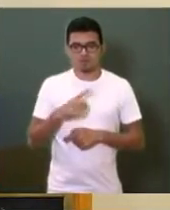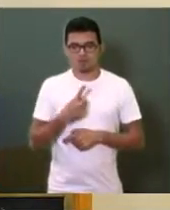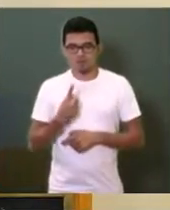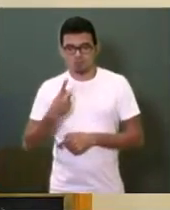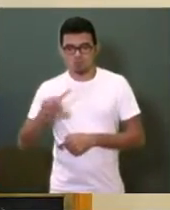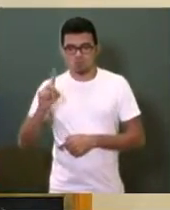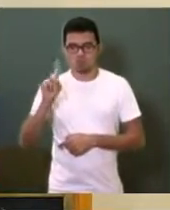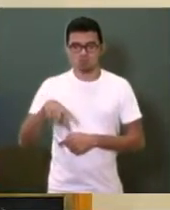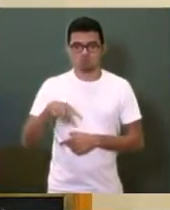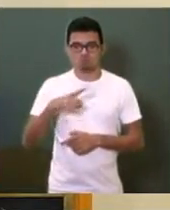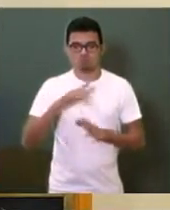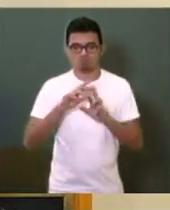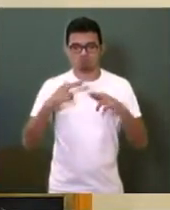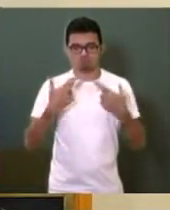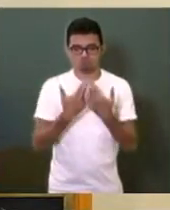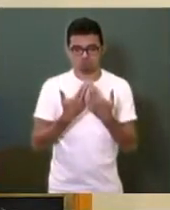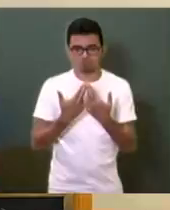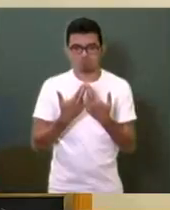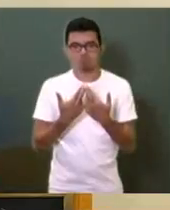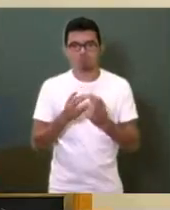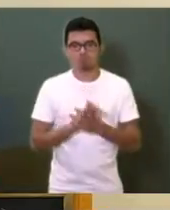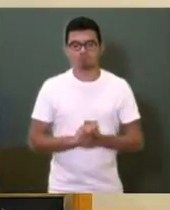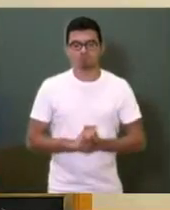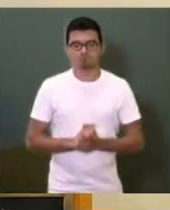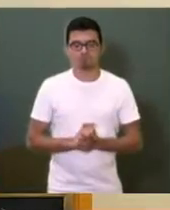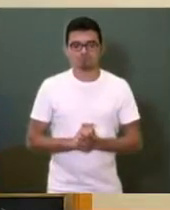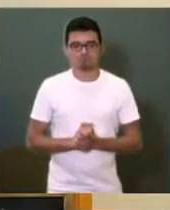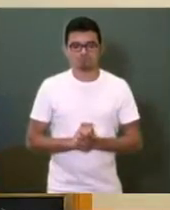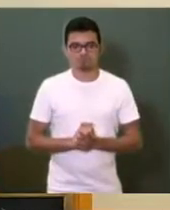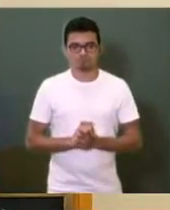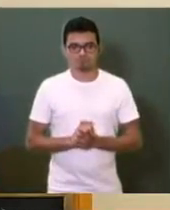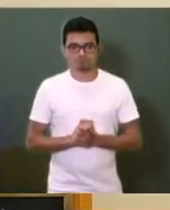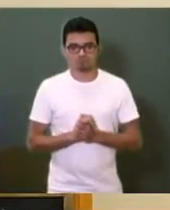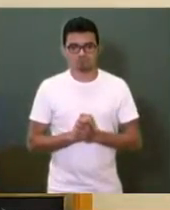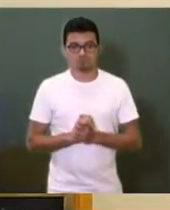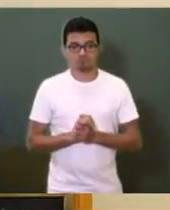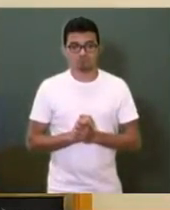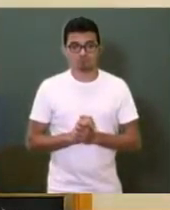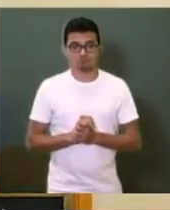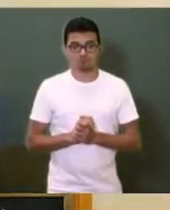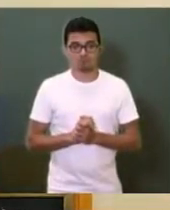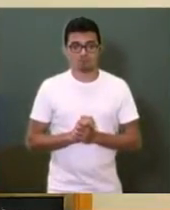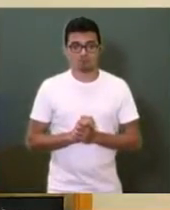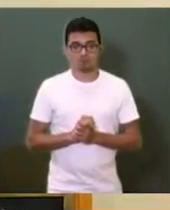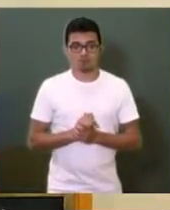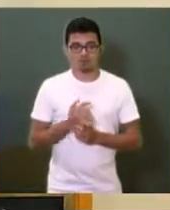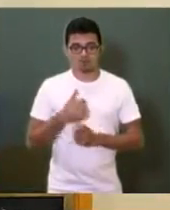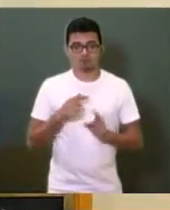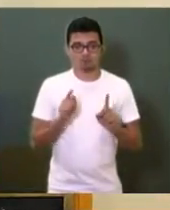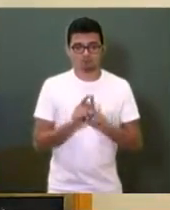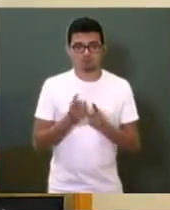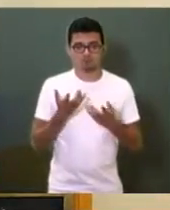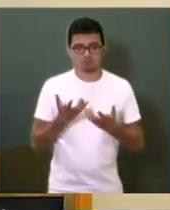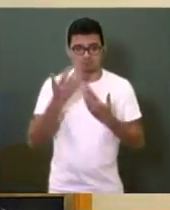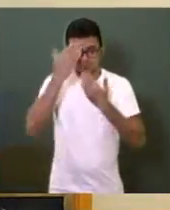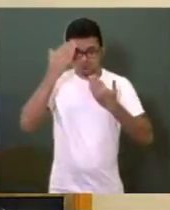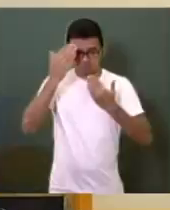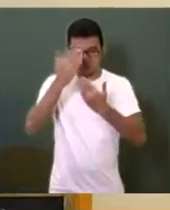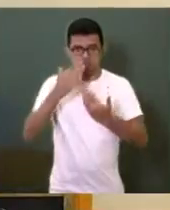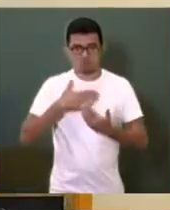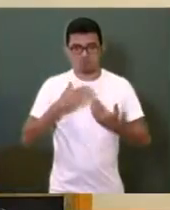ordinária e eu não queria deixar eu eu aqui queria também agradecer a toda a minha